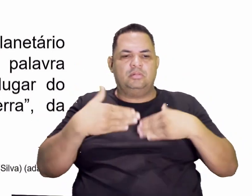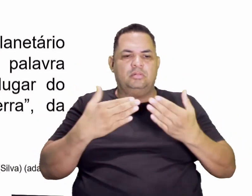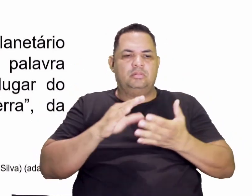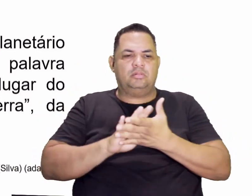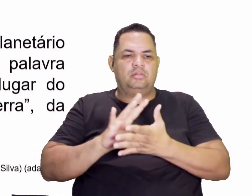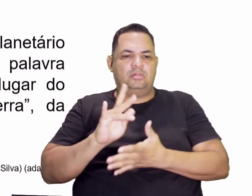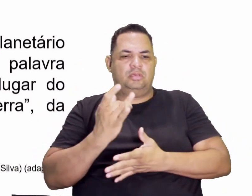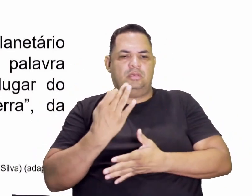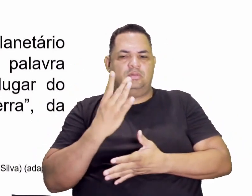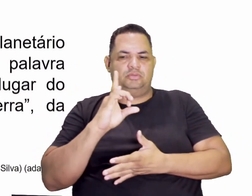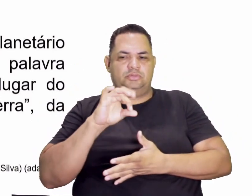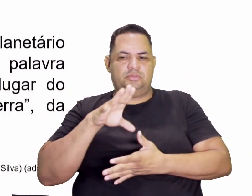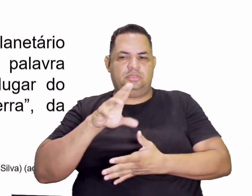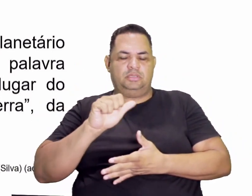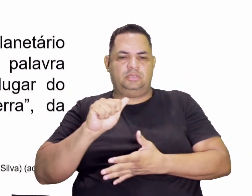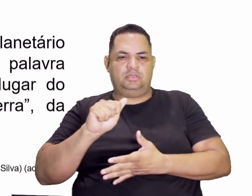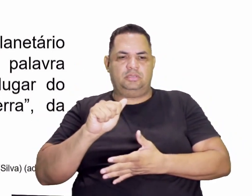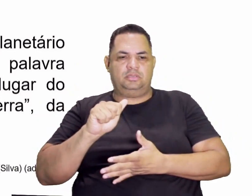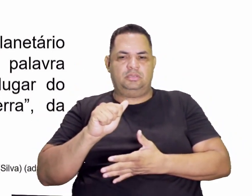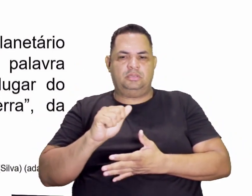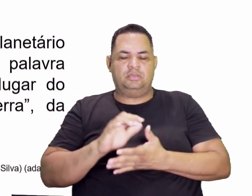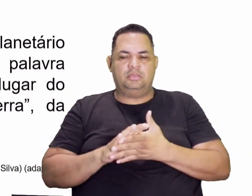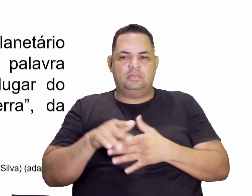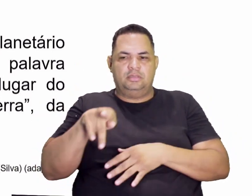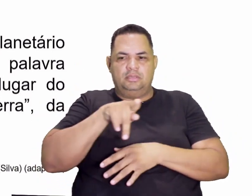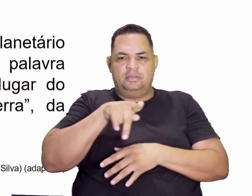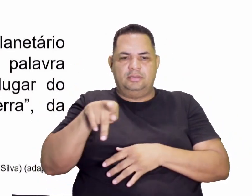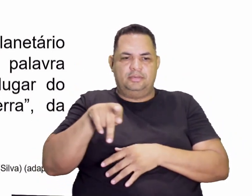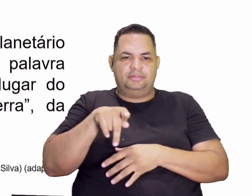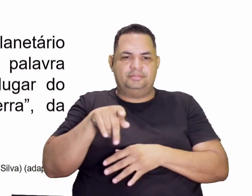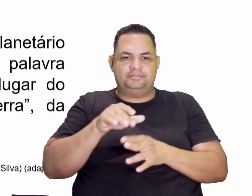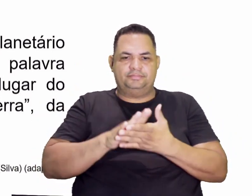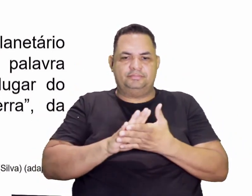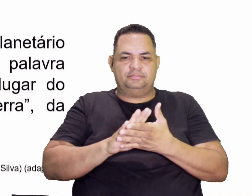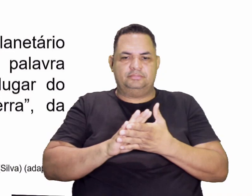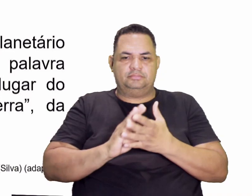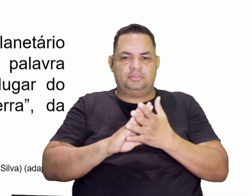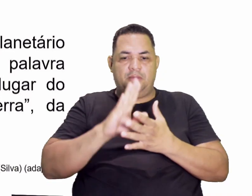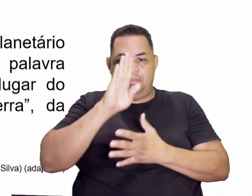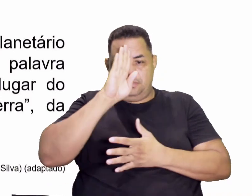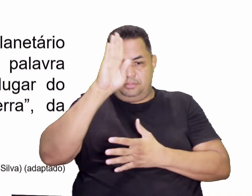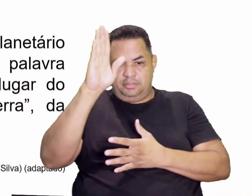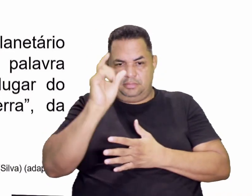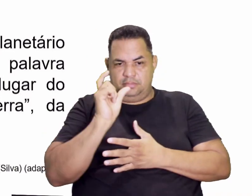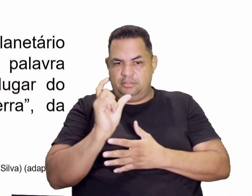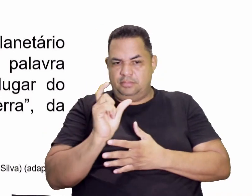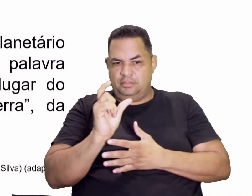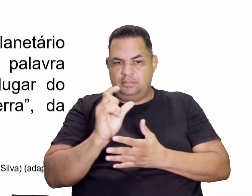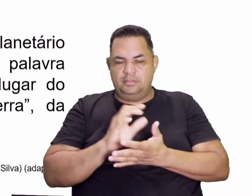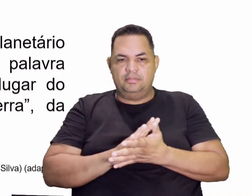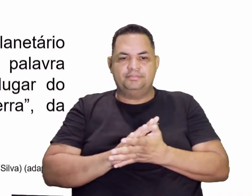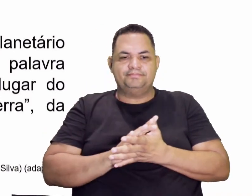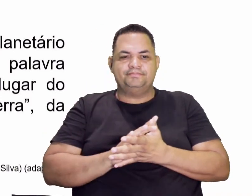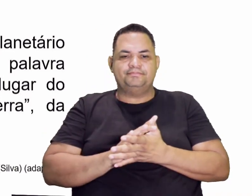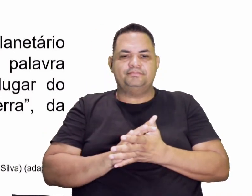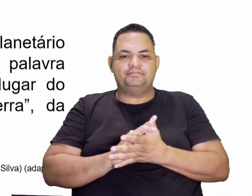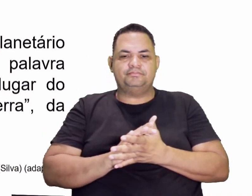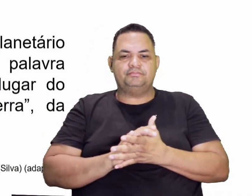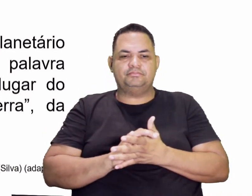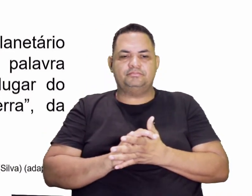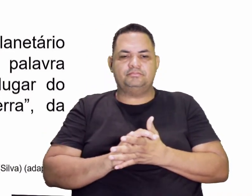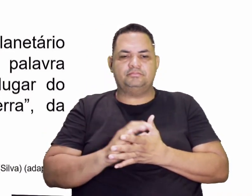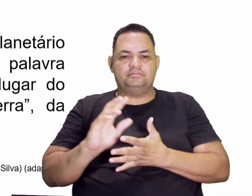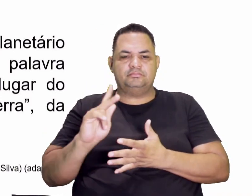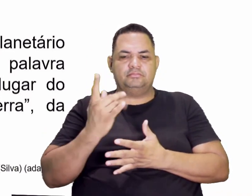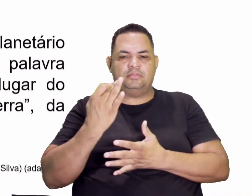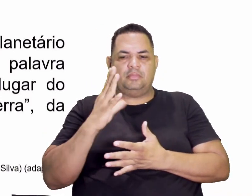o heliocêntrico, né? O hélio aqui, o professor não, tá? Centrado no Sol, da palavra grega, que é